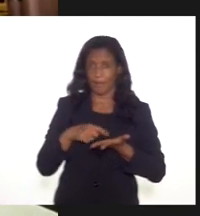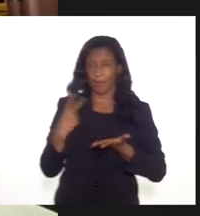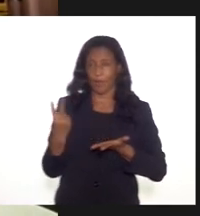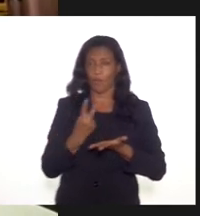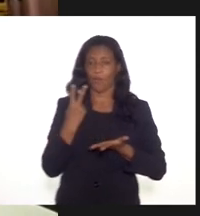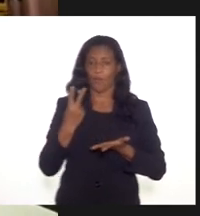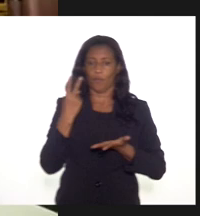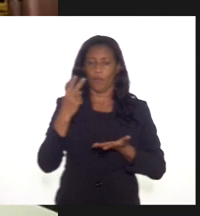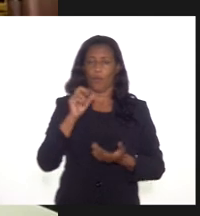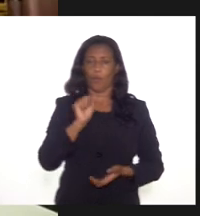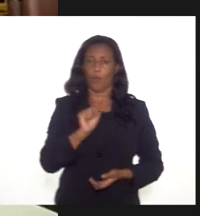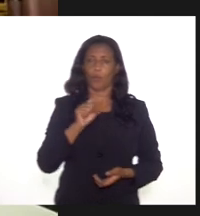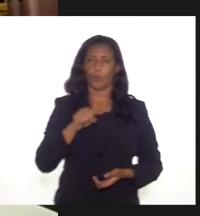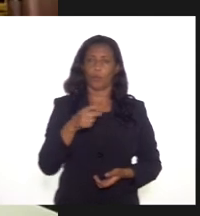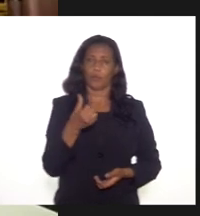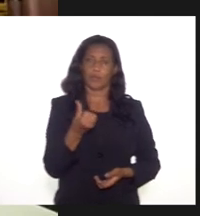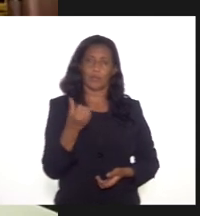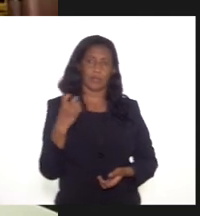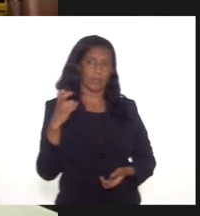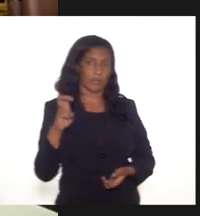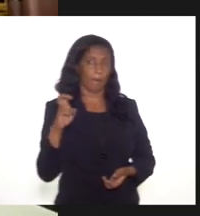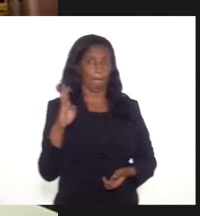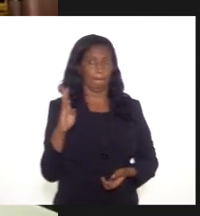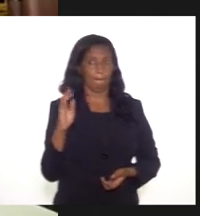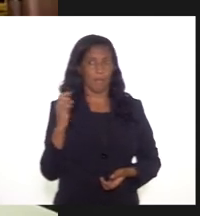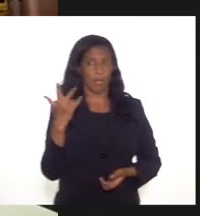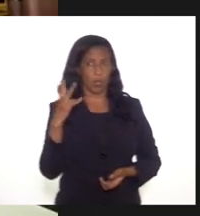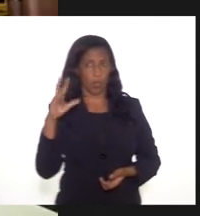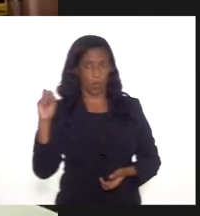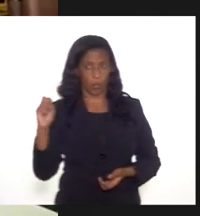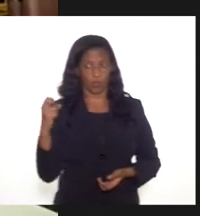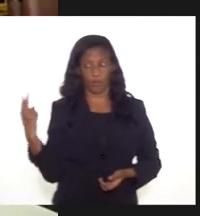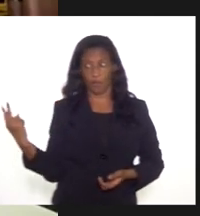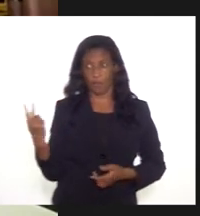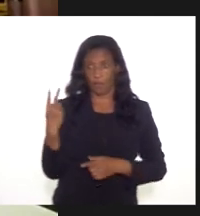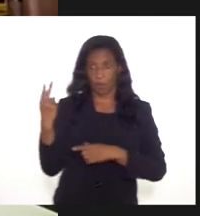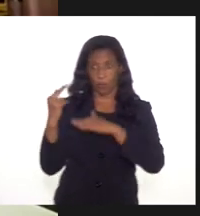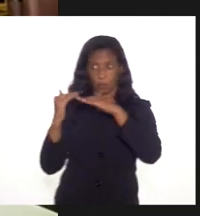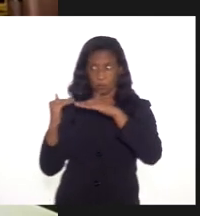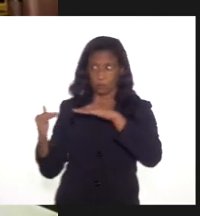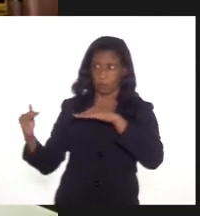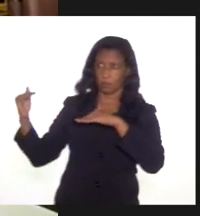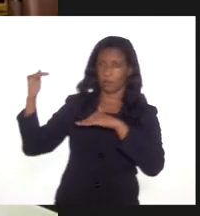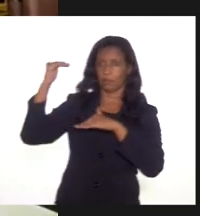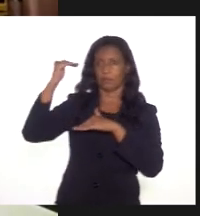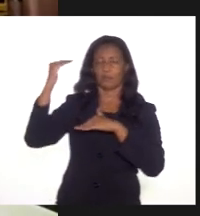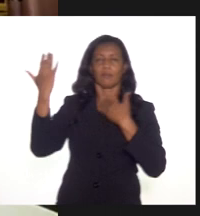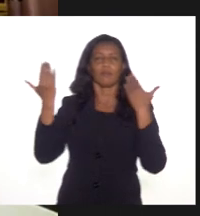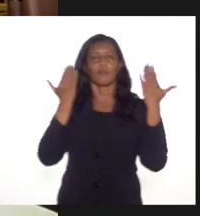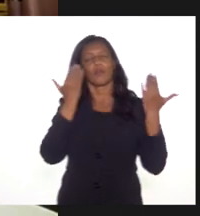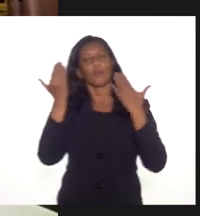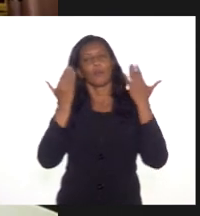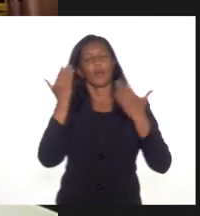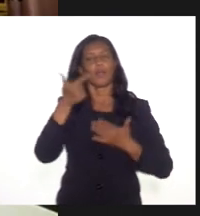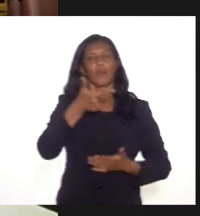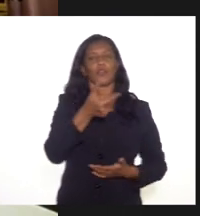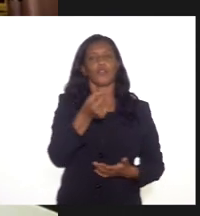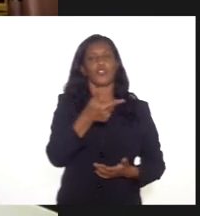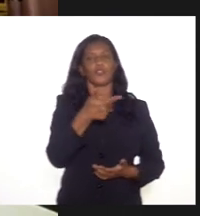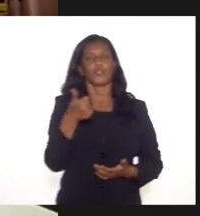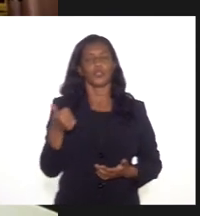de R$,65 bilhões, valor superior comparado com 2021,